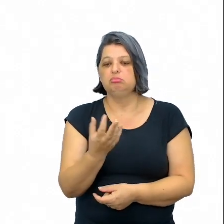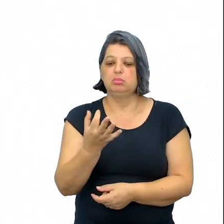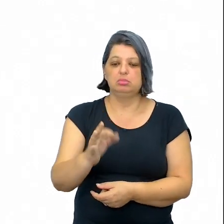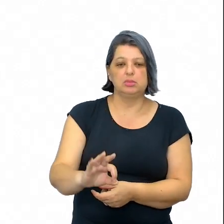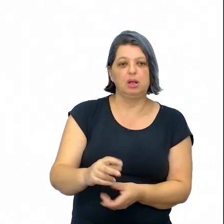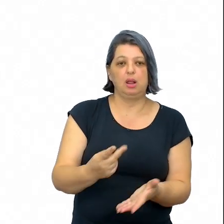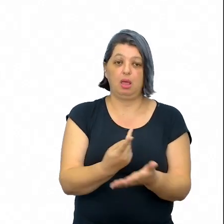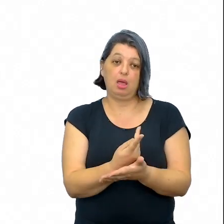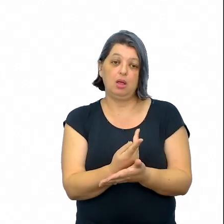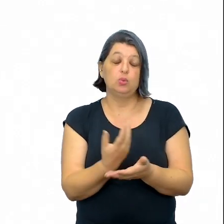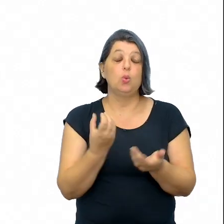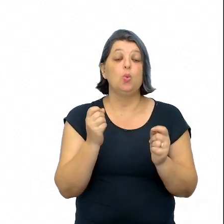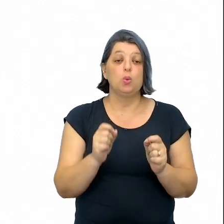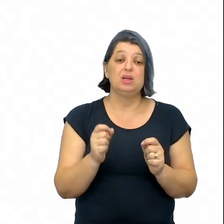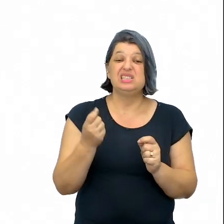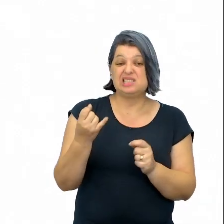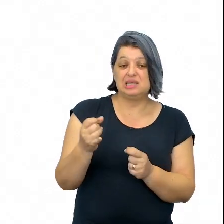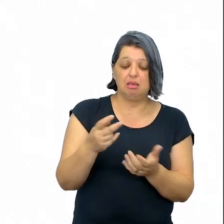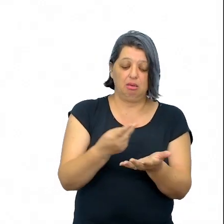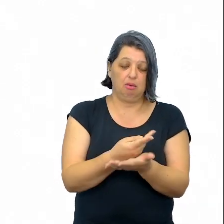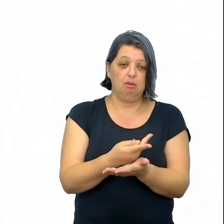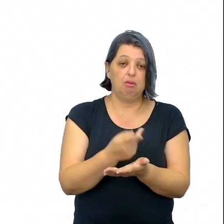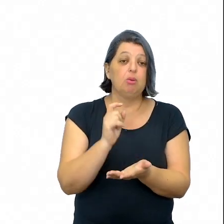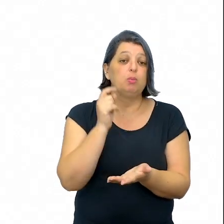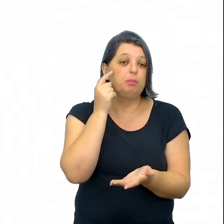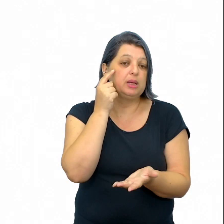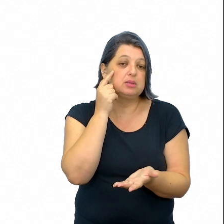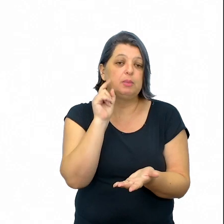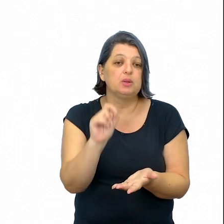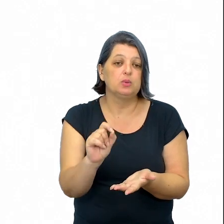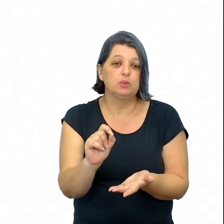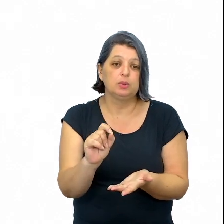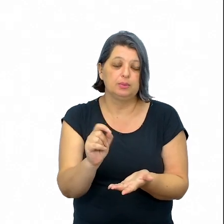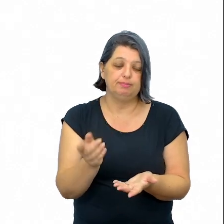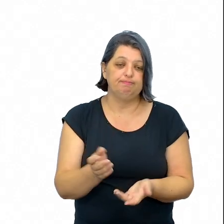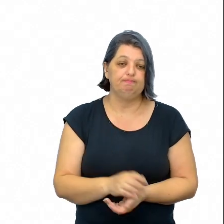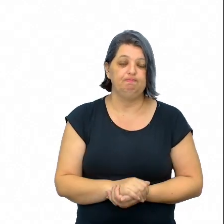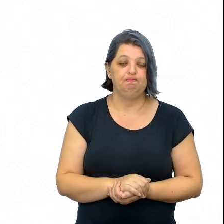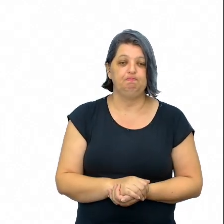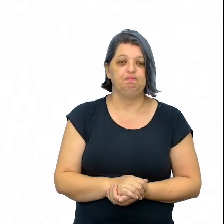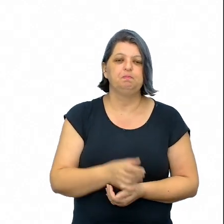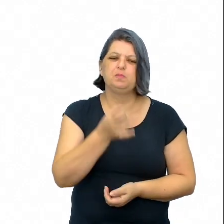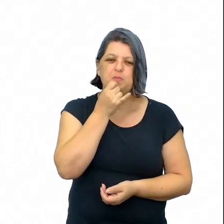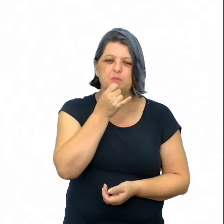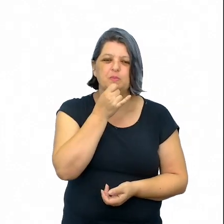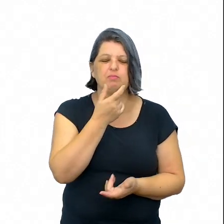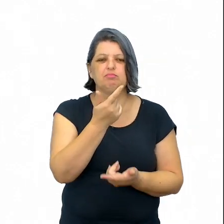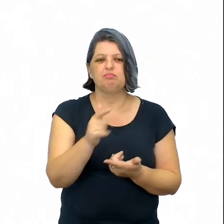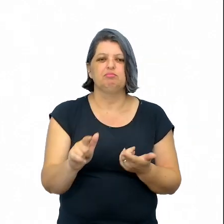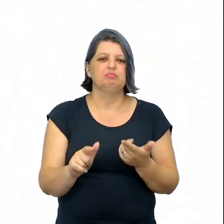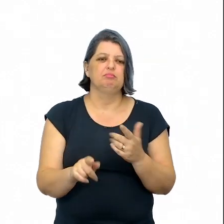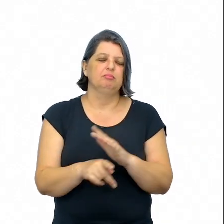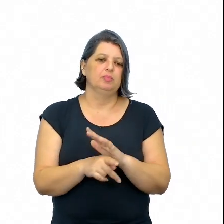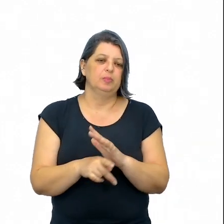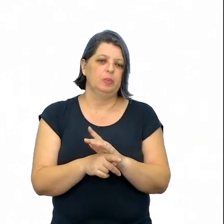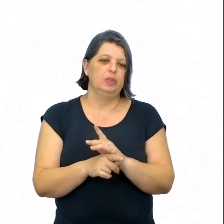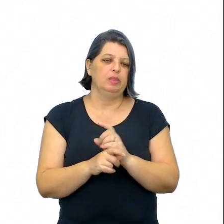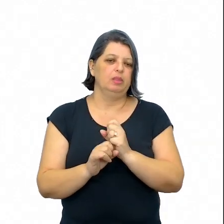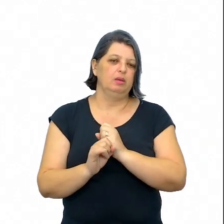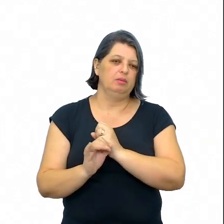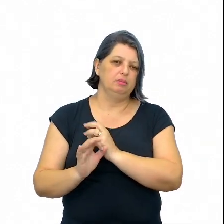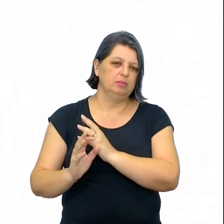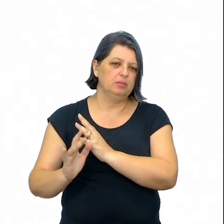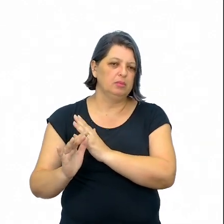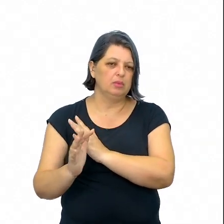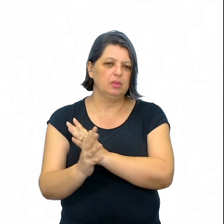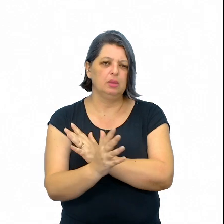qual o pensamento que ele teve. Uma forma simples é a seguinte, eu coloco uma fila, vamos supor, num auditório, alguma coisa, e falo assim, olha, existem